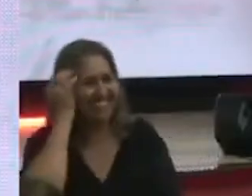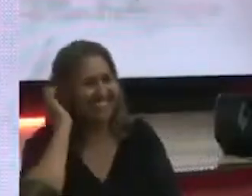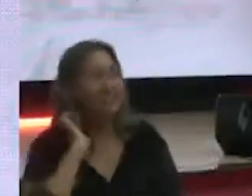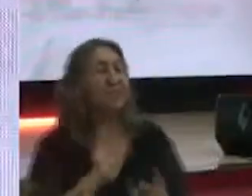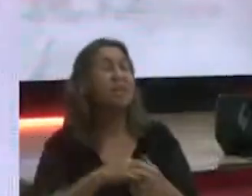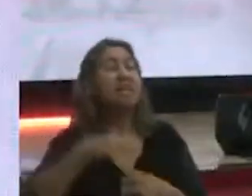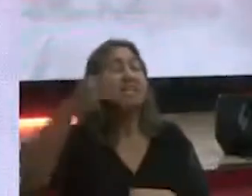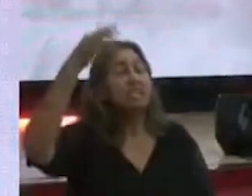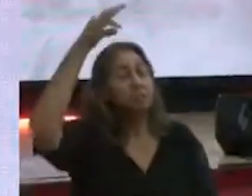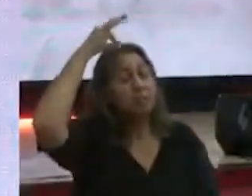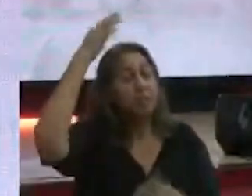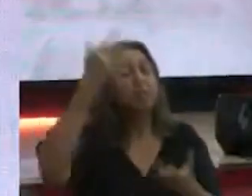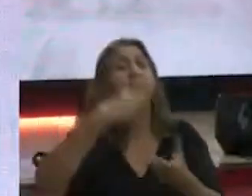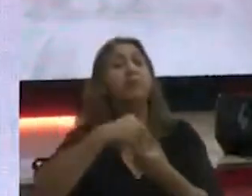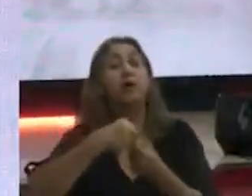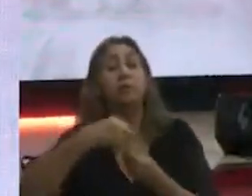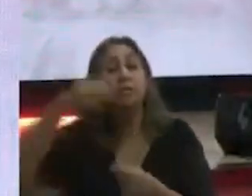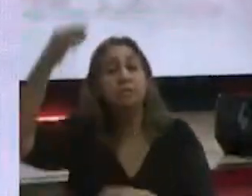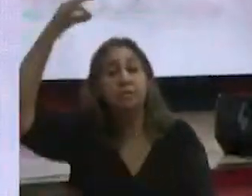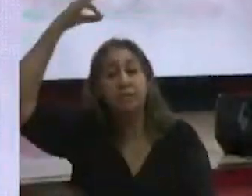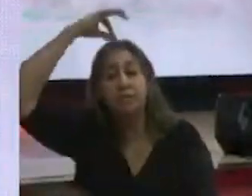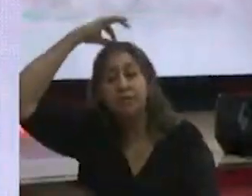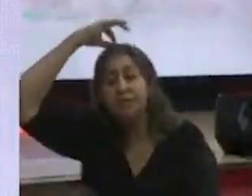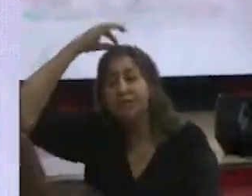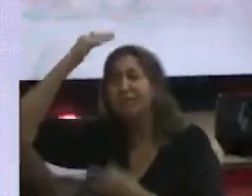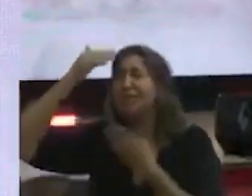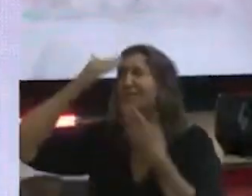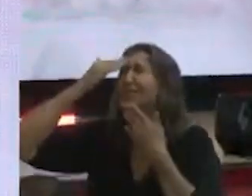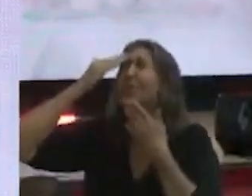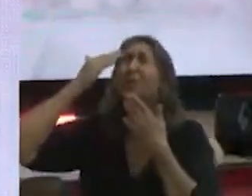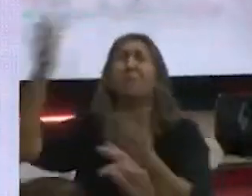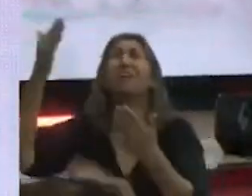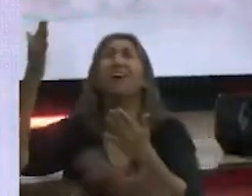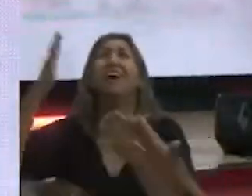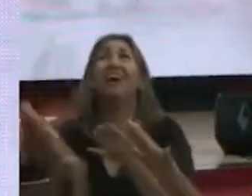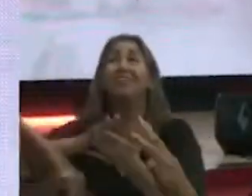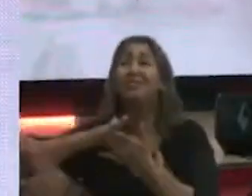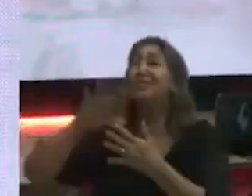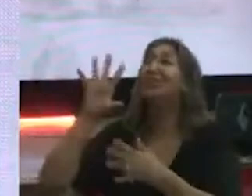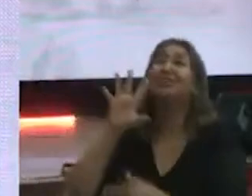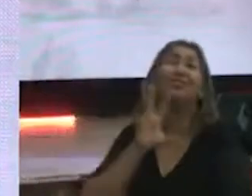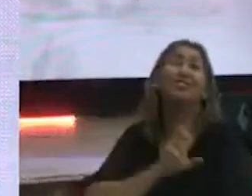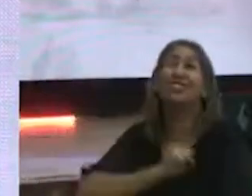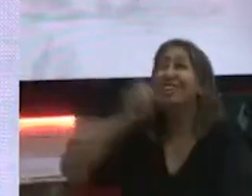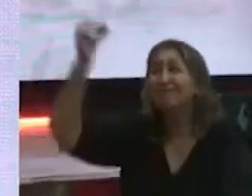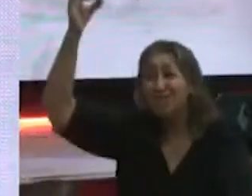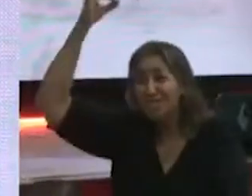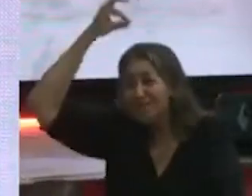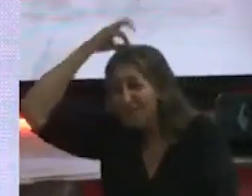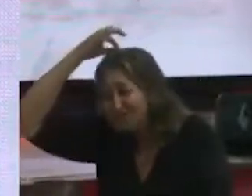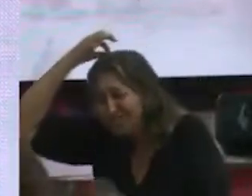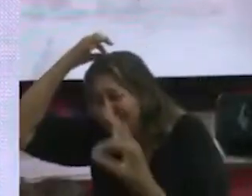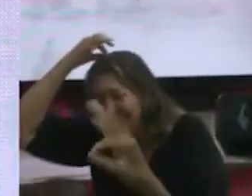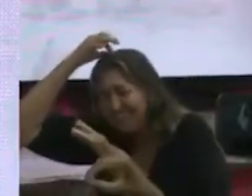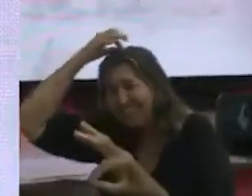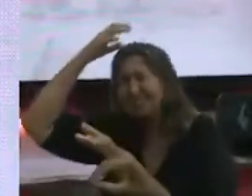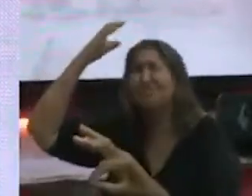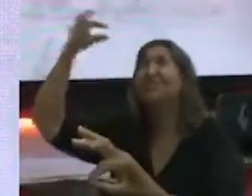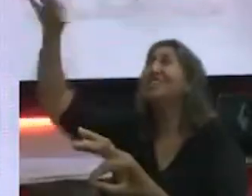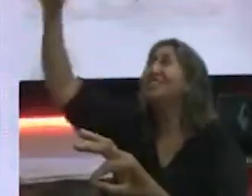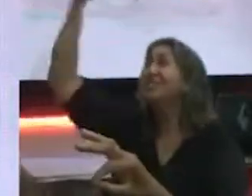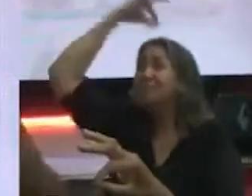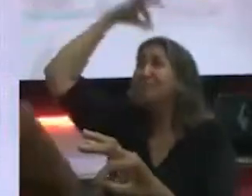Espírito Santo Muito obrigado diga Espírito Santo eu te amo diga mais forte